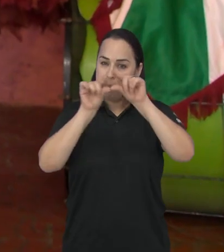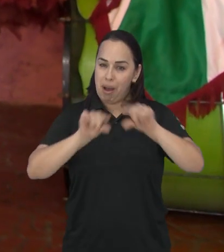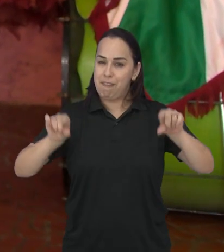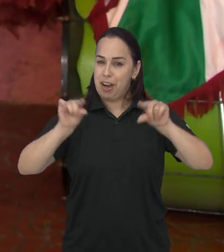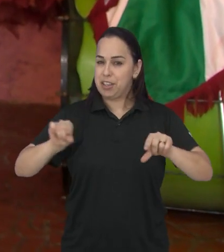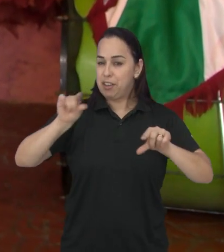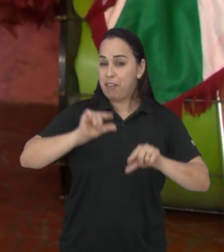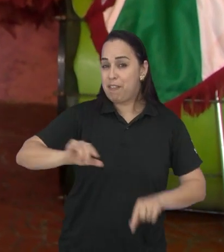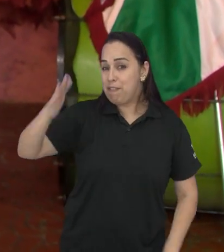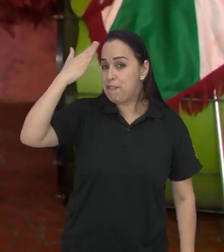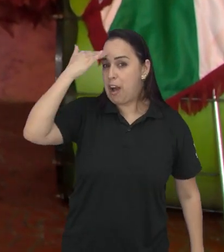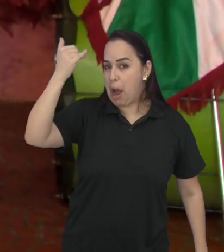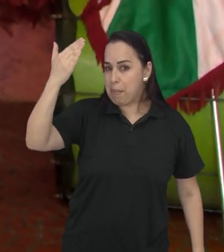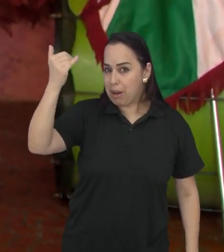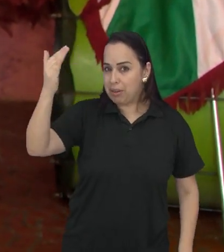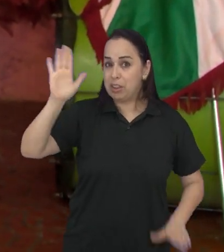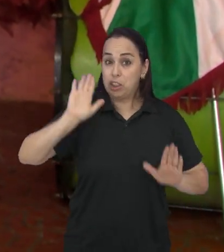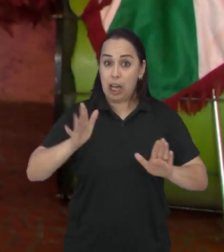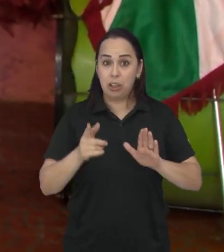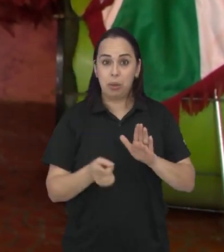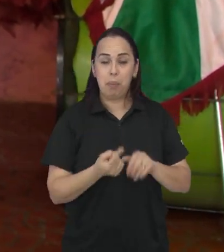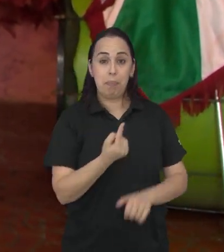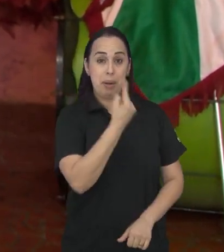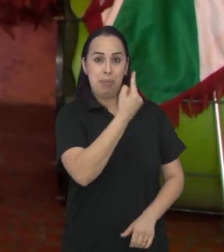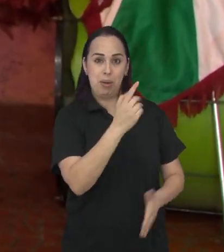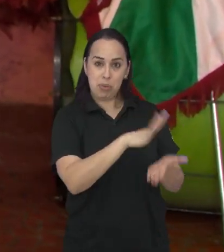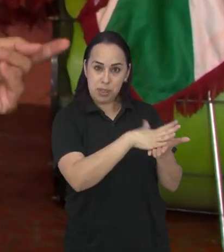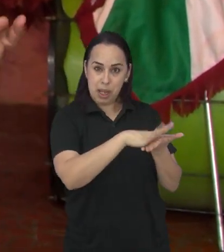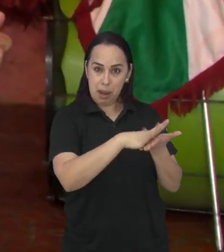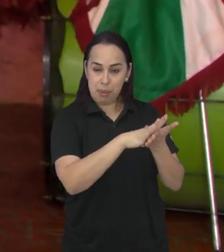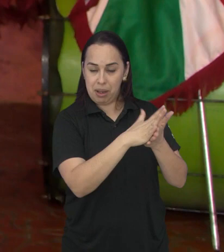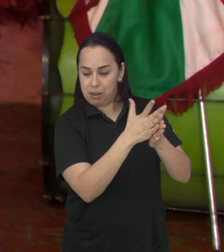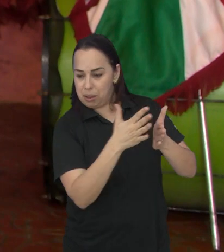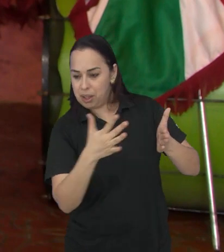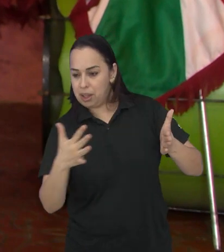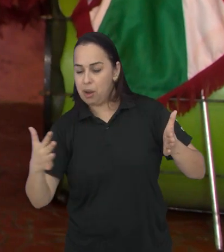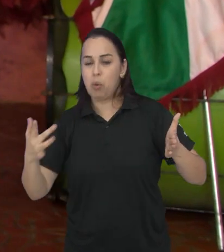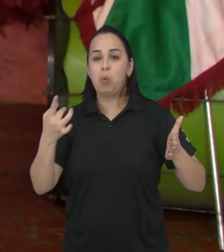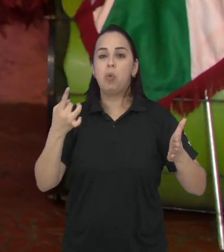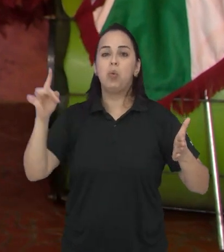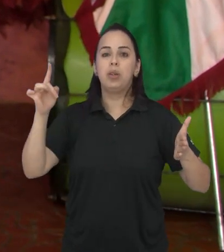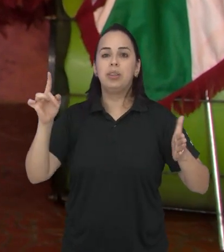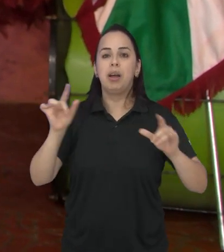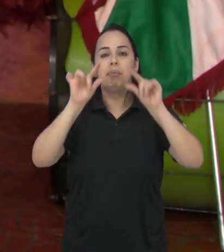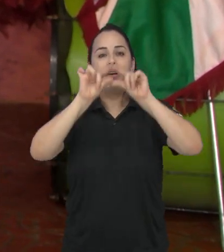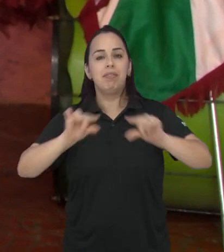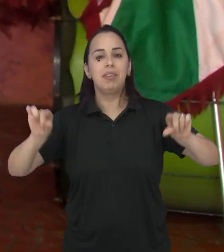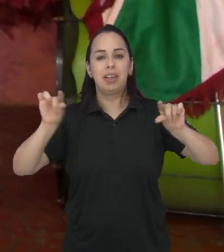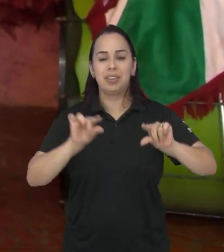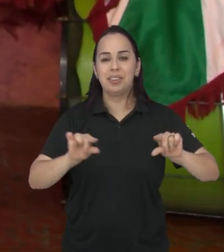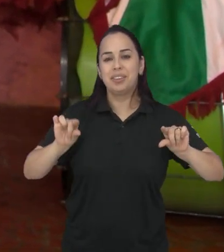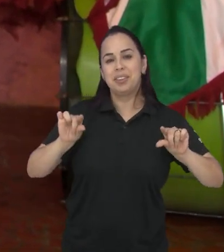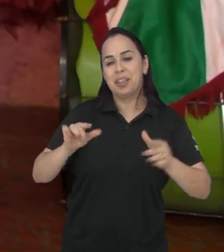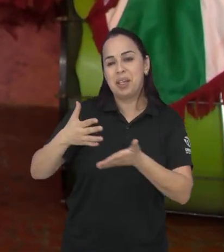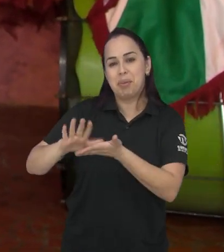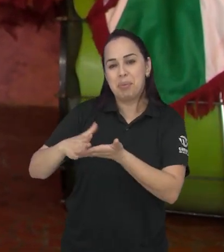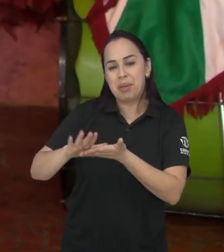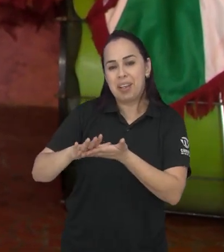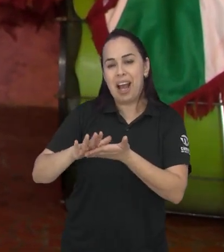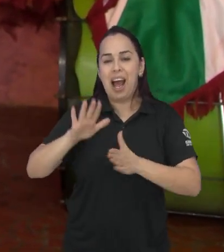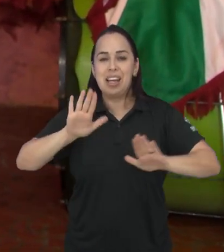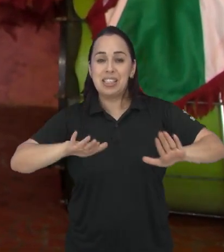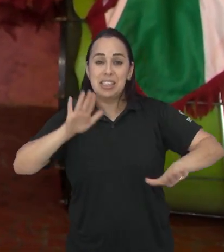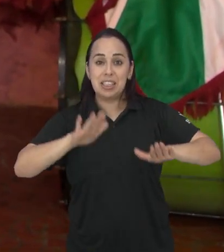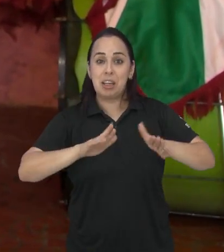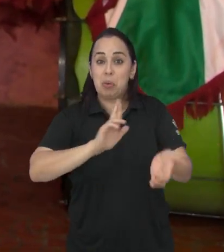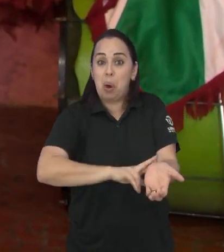E um bordãozinho nosso que ficou, que era, foi do primeiro samba, de 1996 até o último samba, que era um refrãozinho que